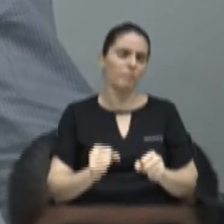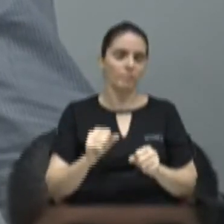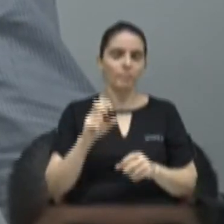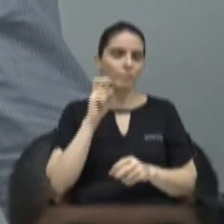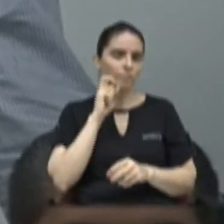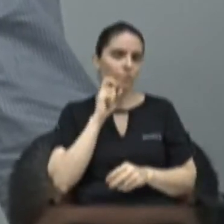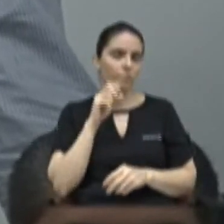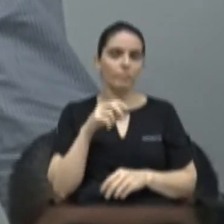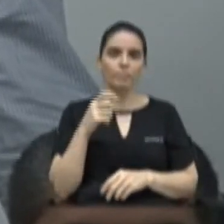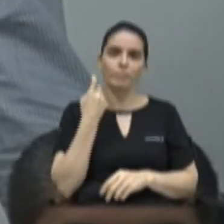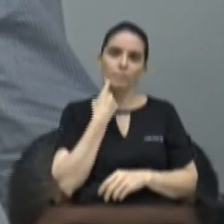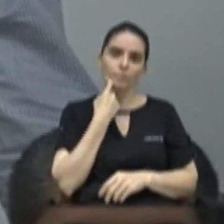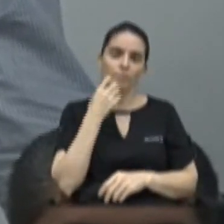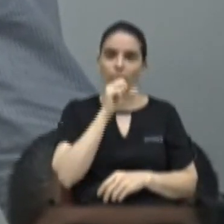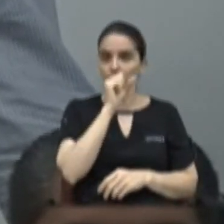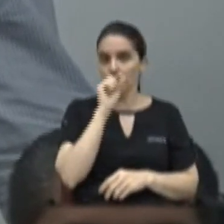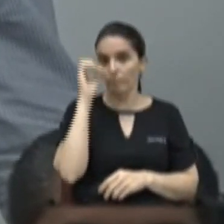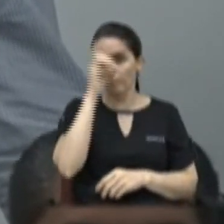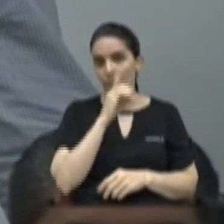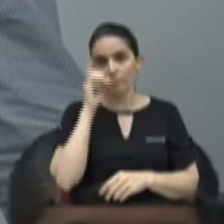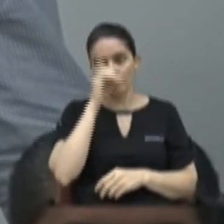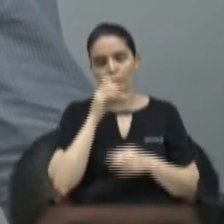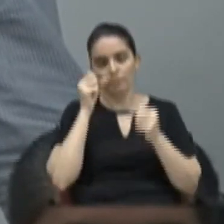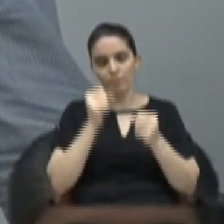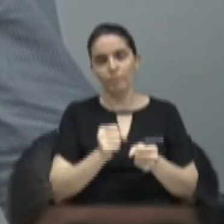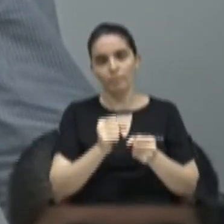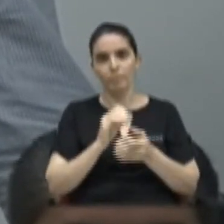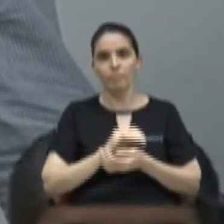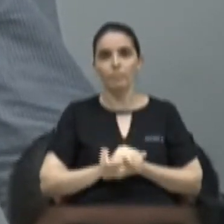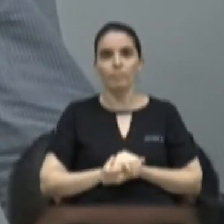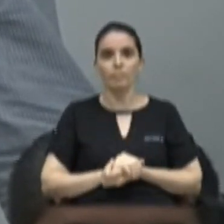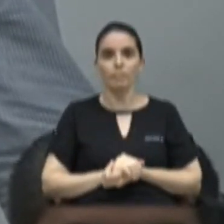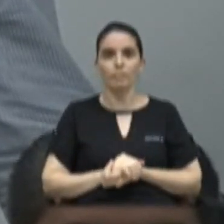no sábado, domingo. Pode convocar que nós estaremos lá.